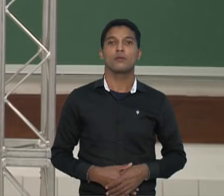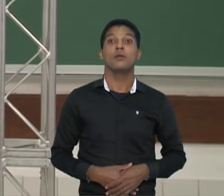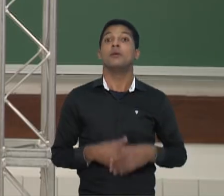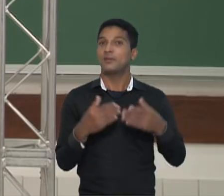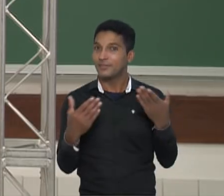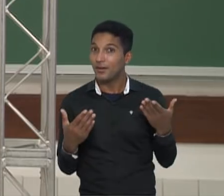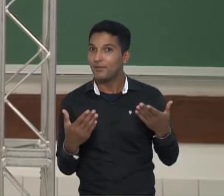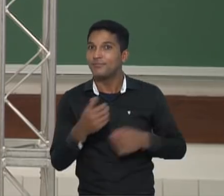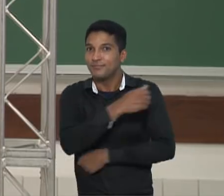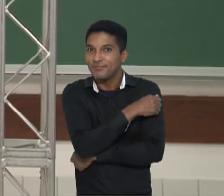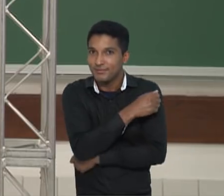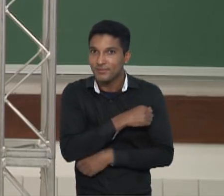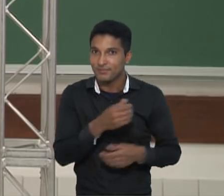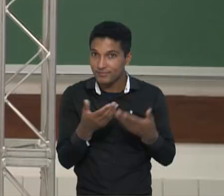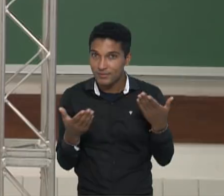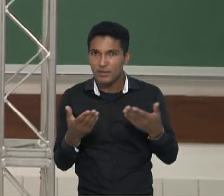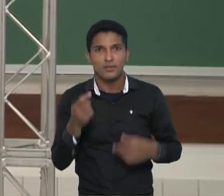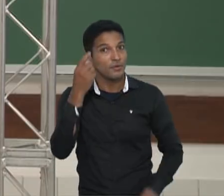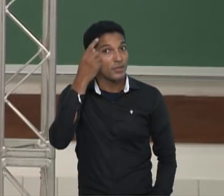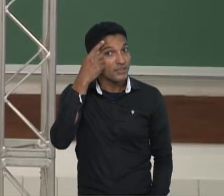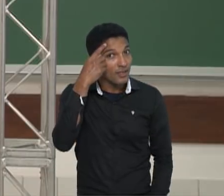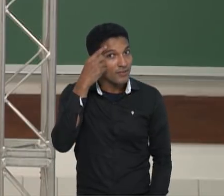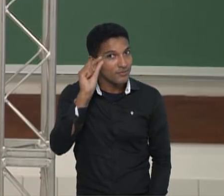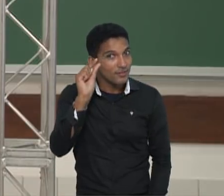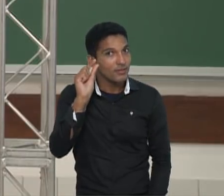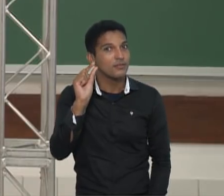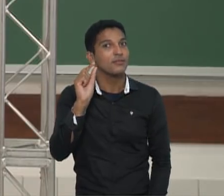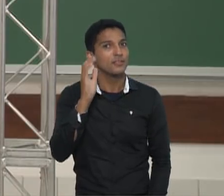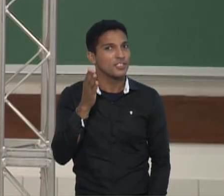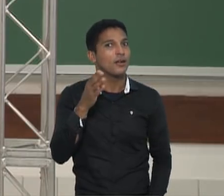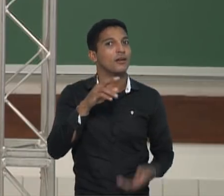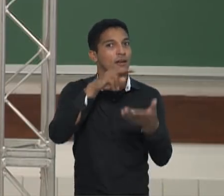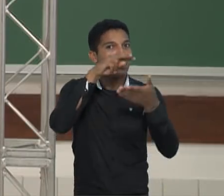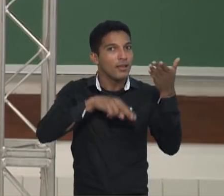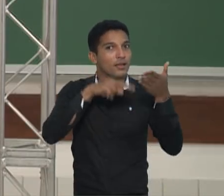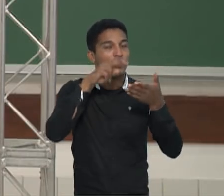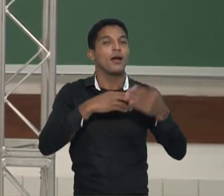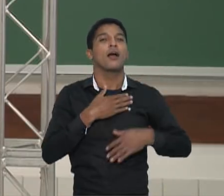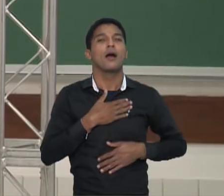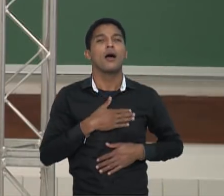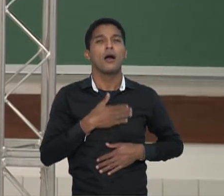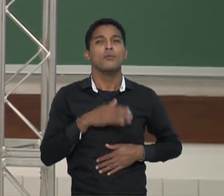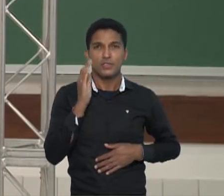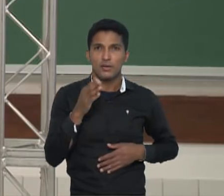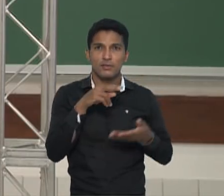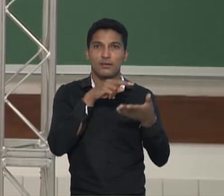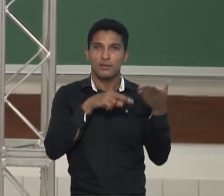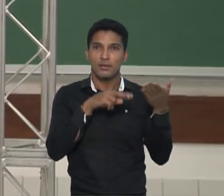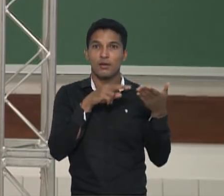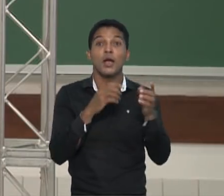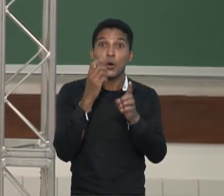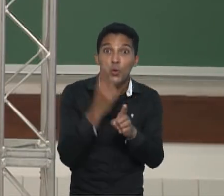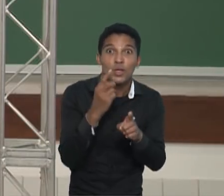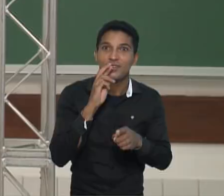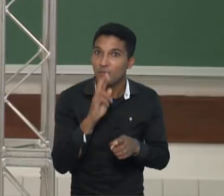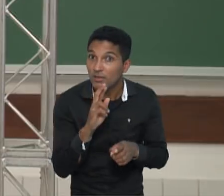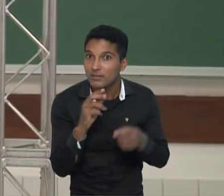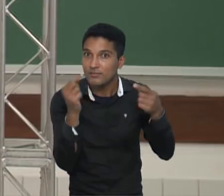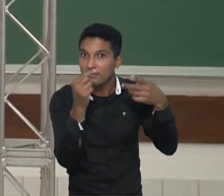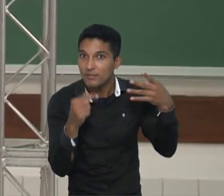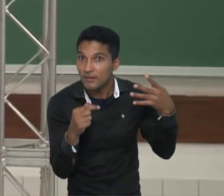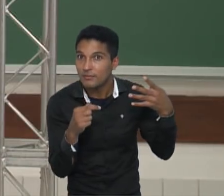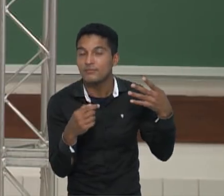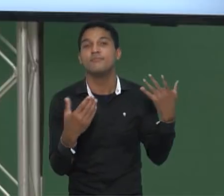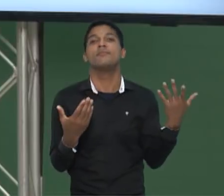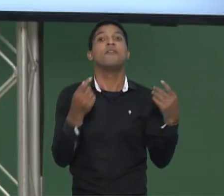Então, pessoal, pensaram um pouquinho, leram com um pouquinho mais de calma, descobriram qual é a resposta? Então,